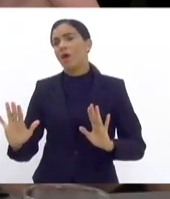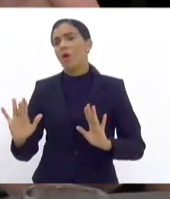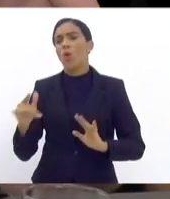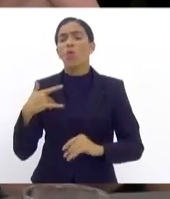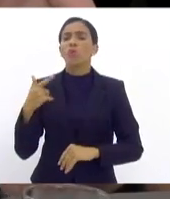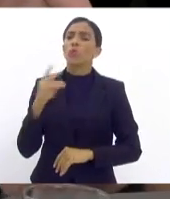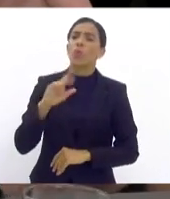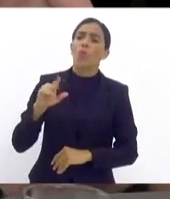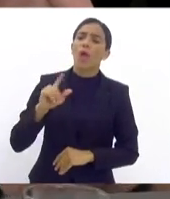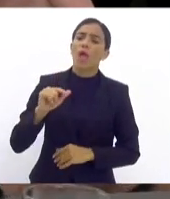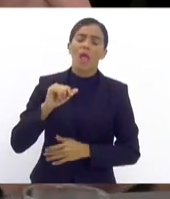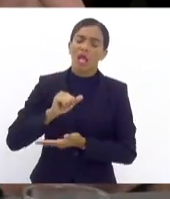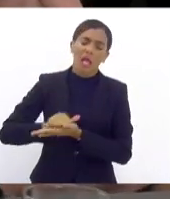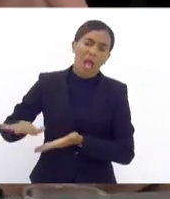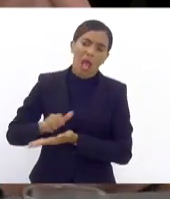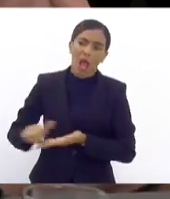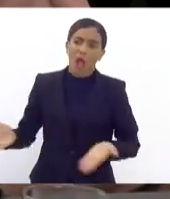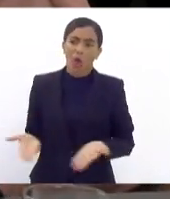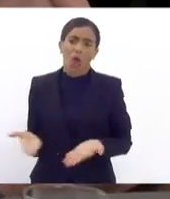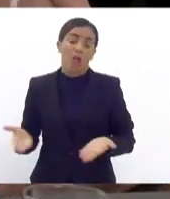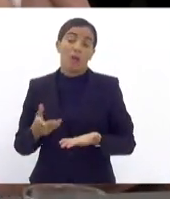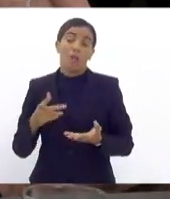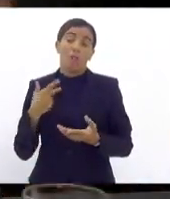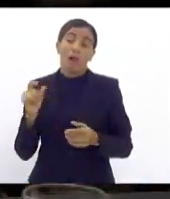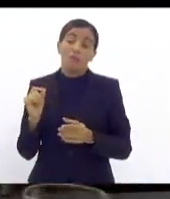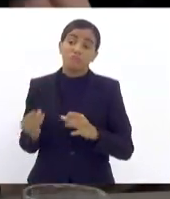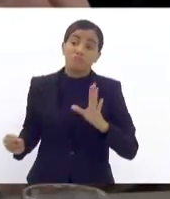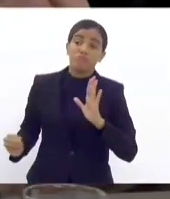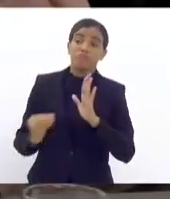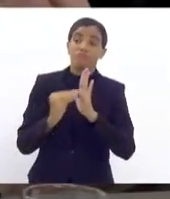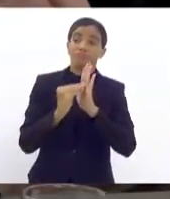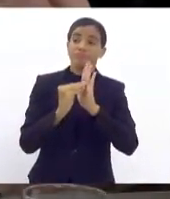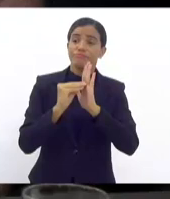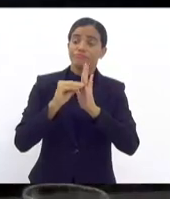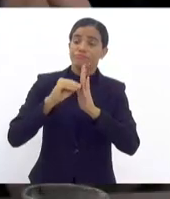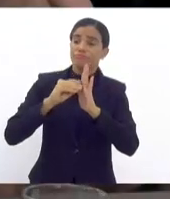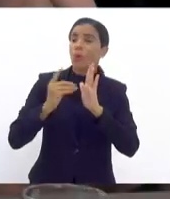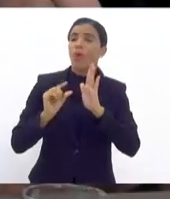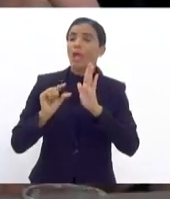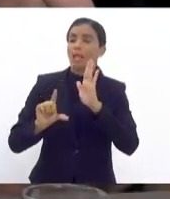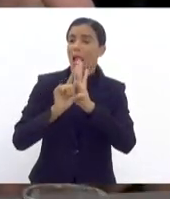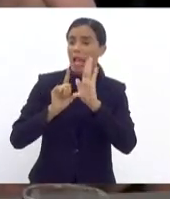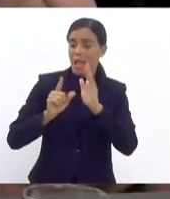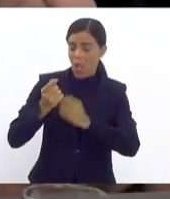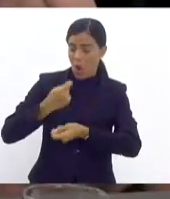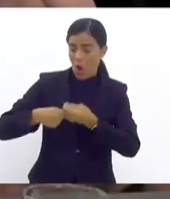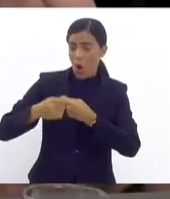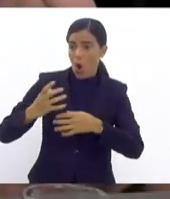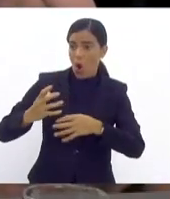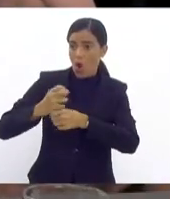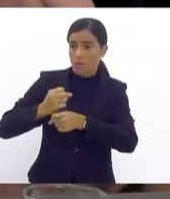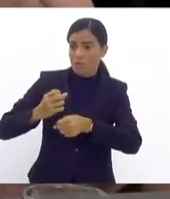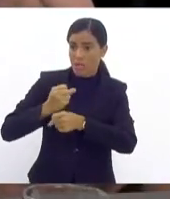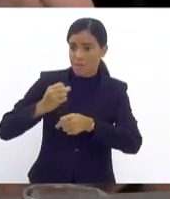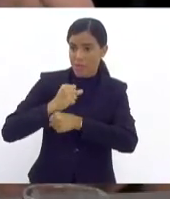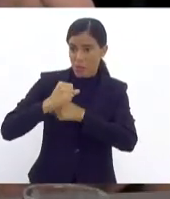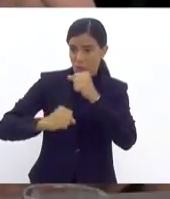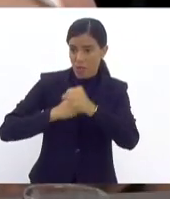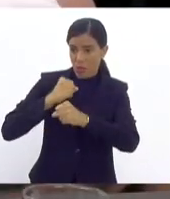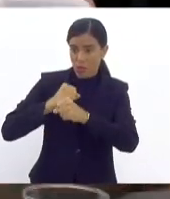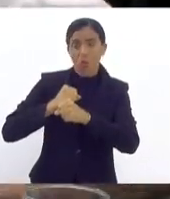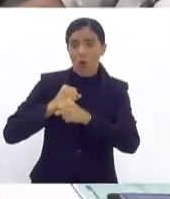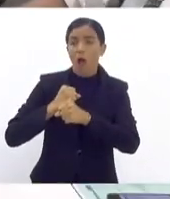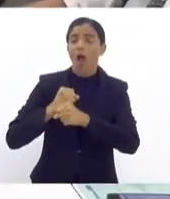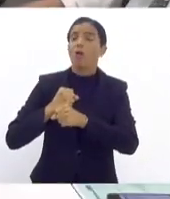criei para o ano tá? que vem, dizendo o seguinte, isso se aplica para o ano que vem. Na verdade, e não precisa ser autorizativo. Isso é com base no entendimento